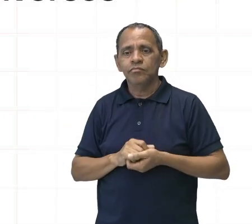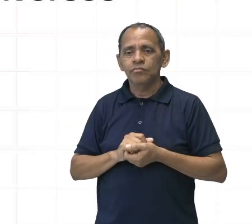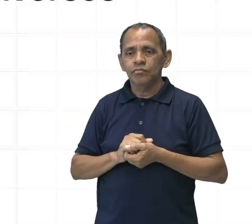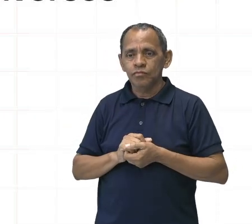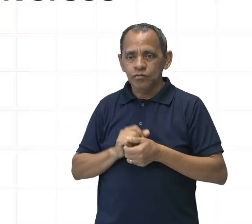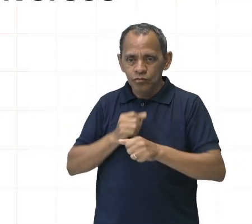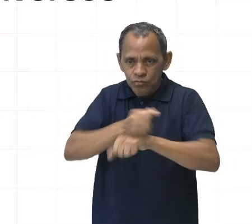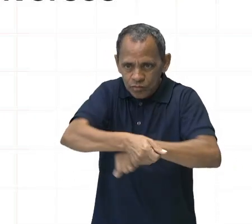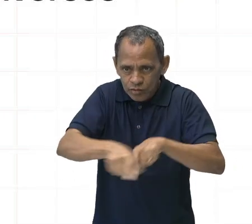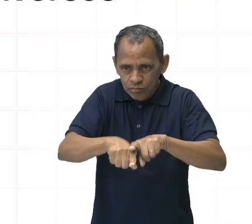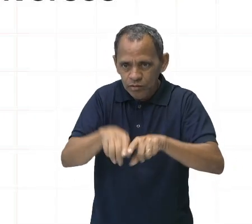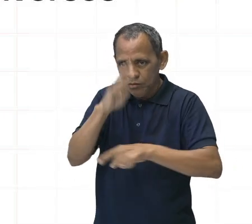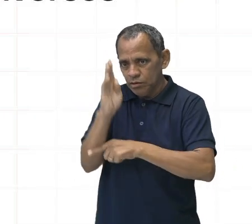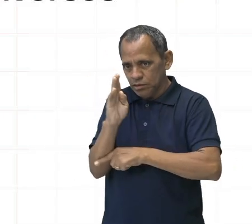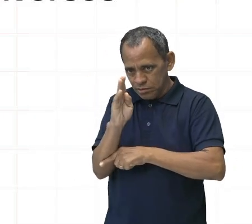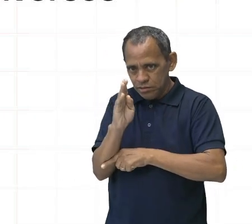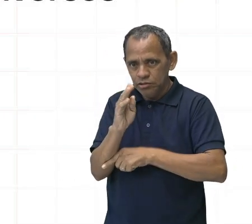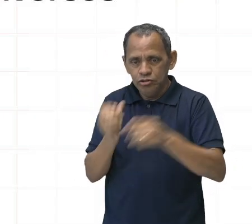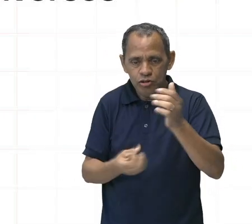que antes